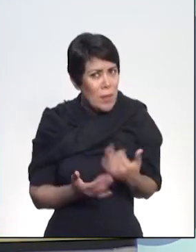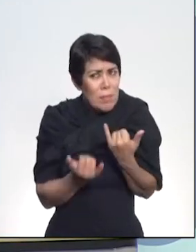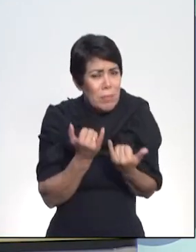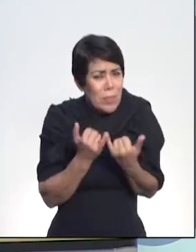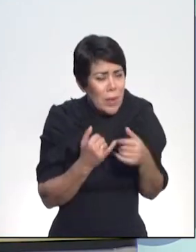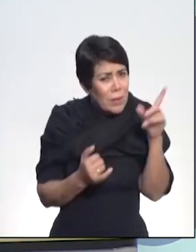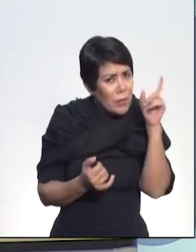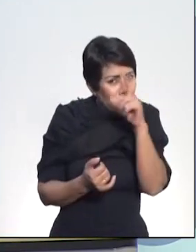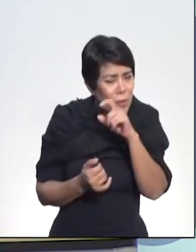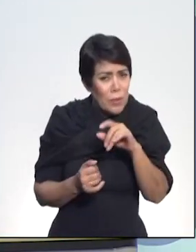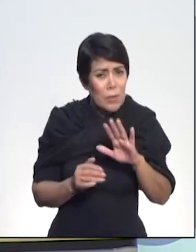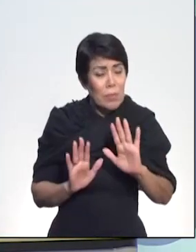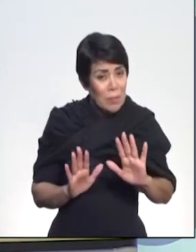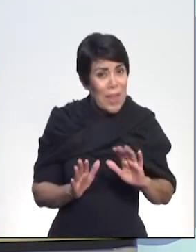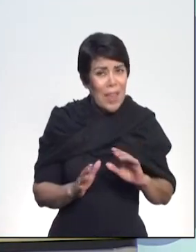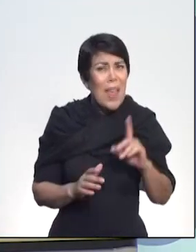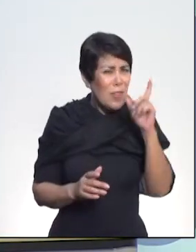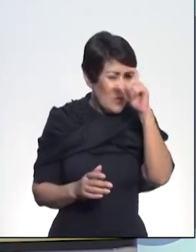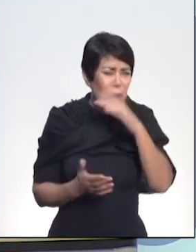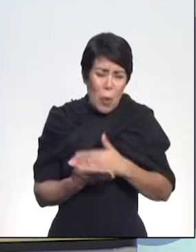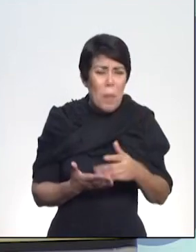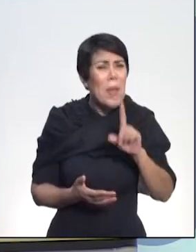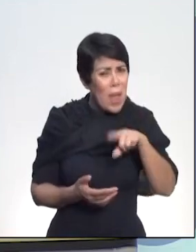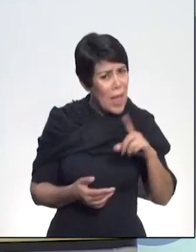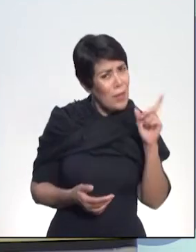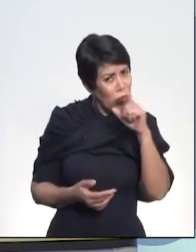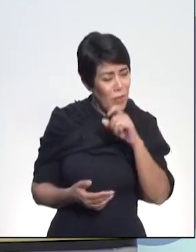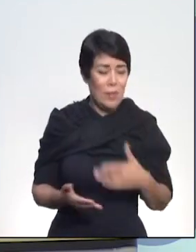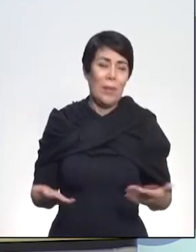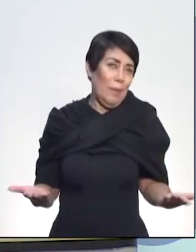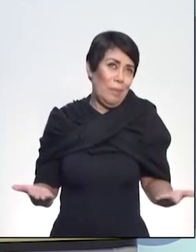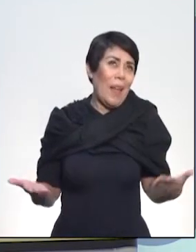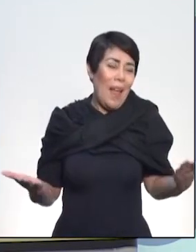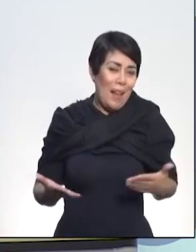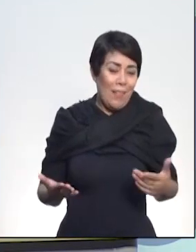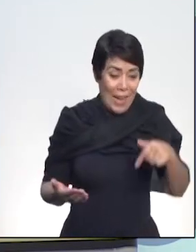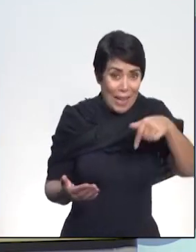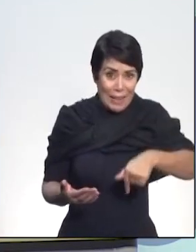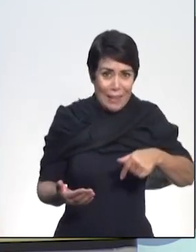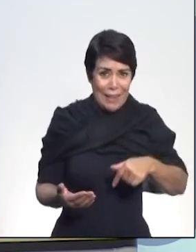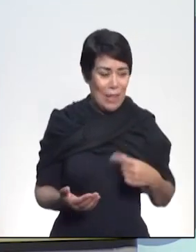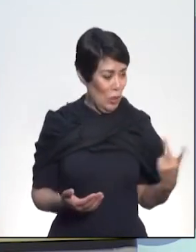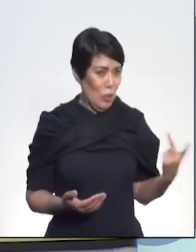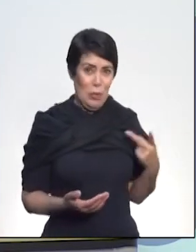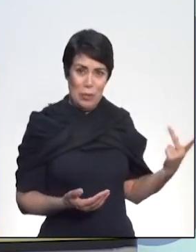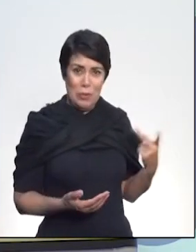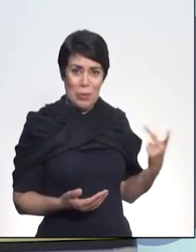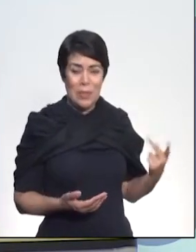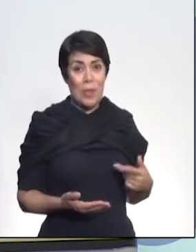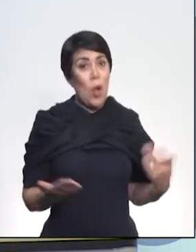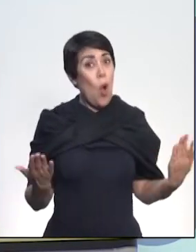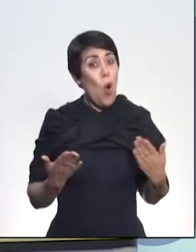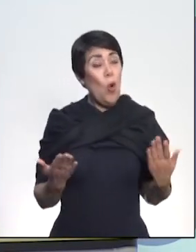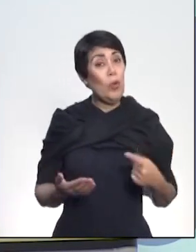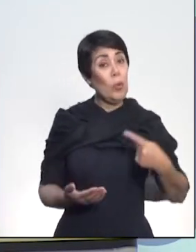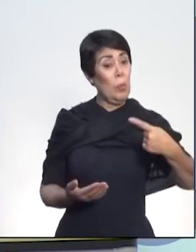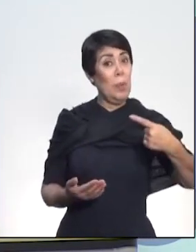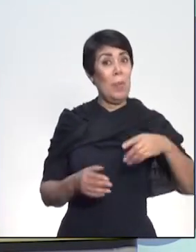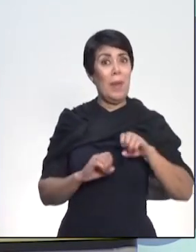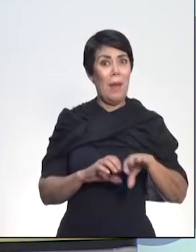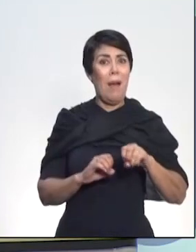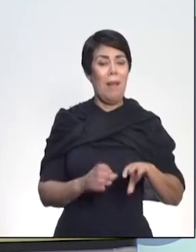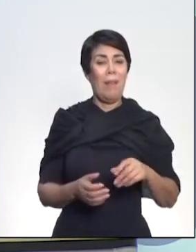mais difícil. Tudo no início é mais difícil, igual nós estamos aqui. É a nossa primeira aula. Está sendo mais difícil, com